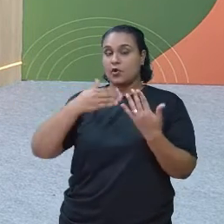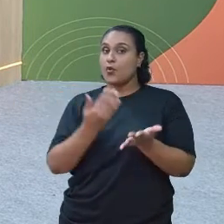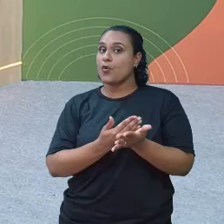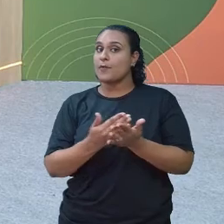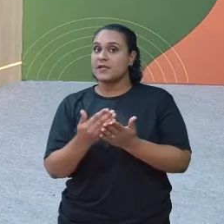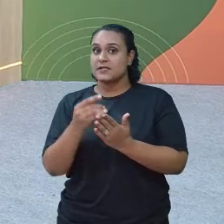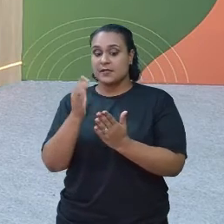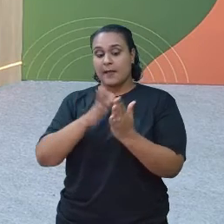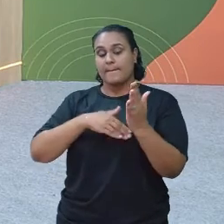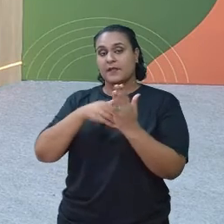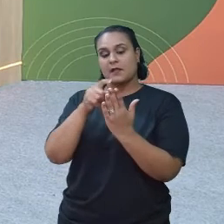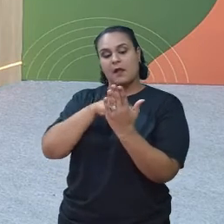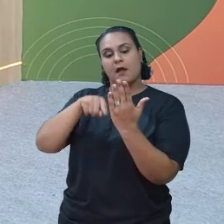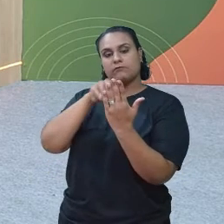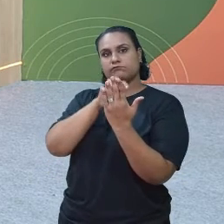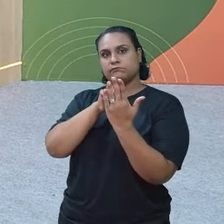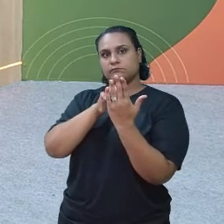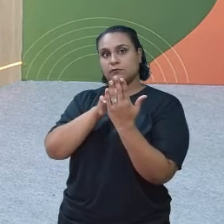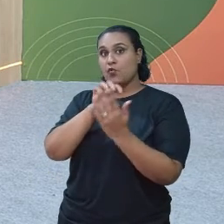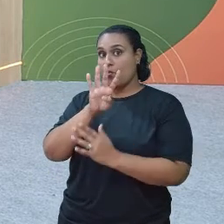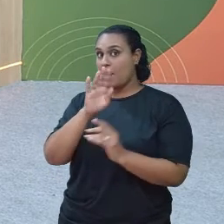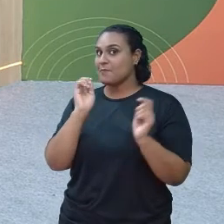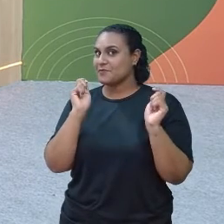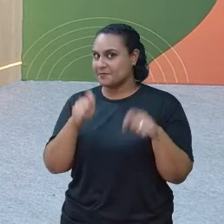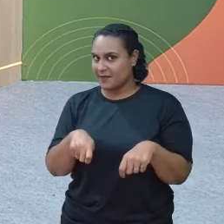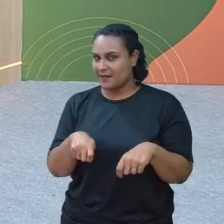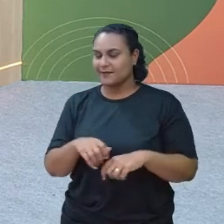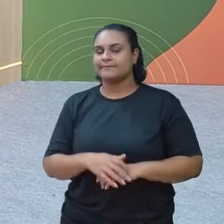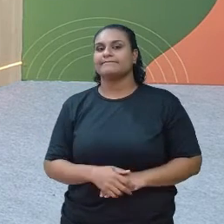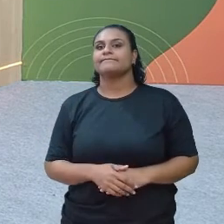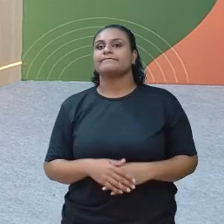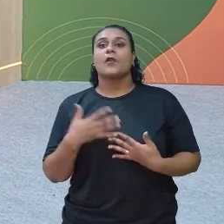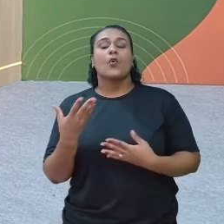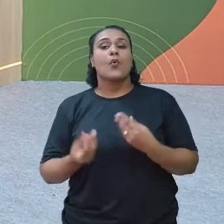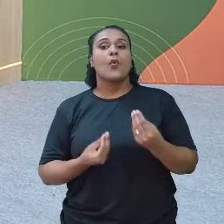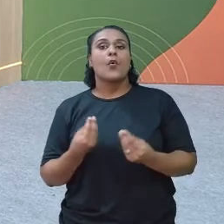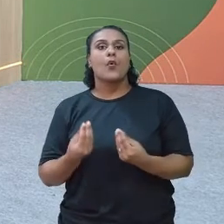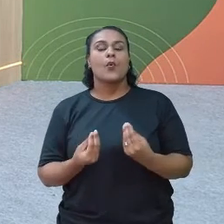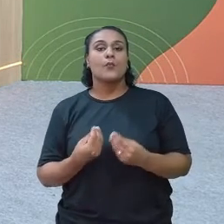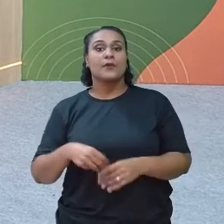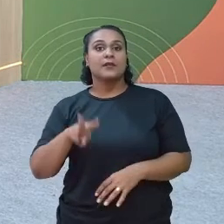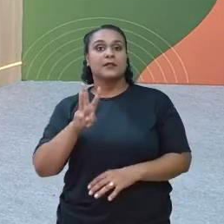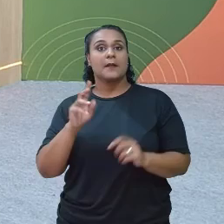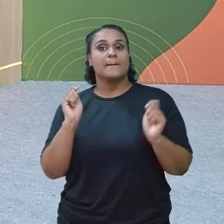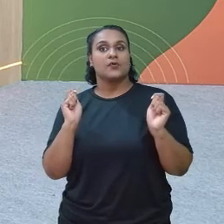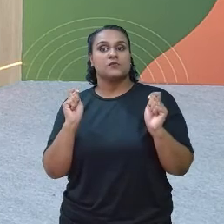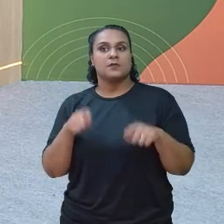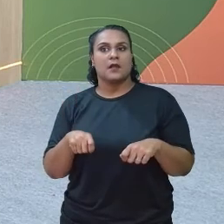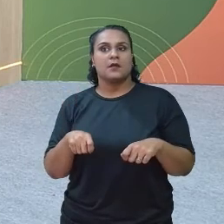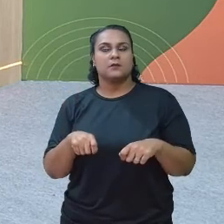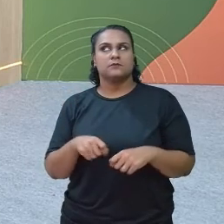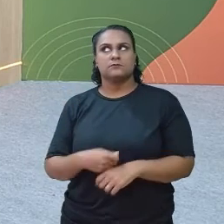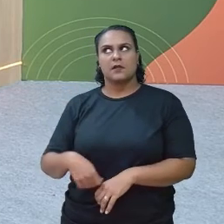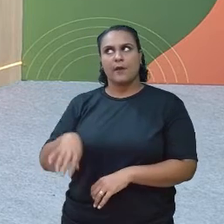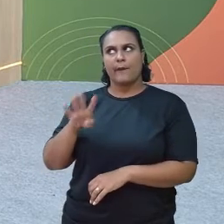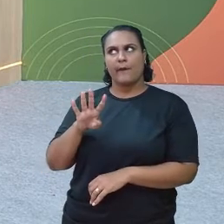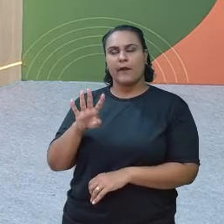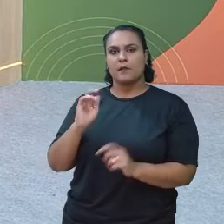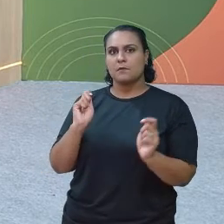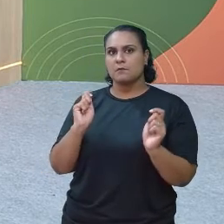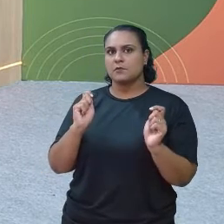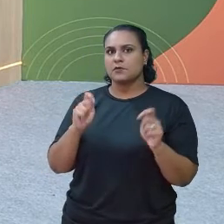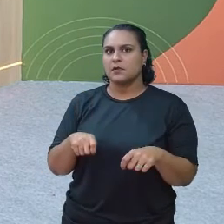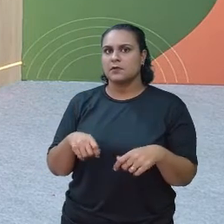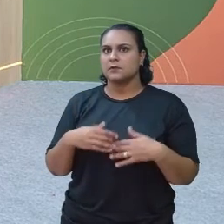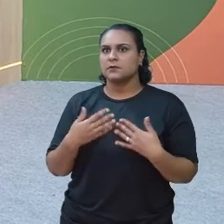comecei pela região circular com 4 maneiras, como é que essas 3 maneiras e essas 4 maneiras